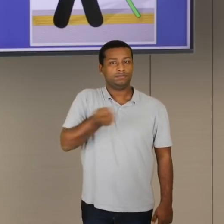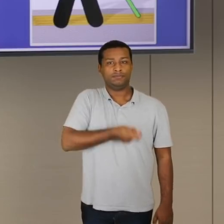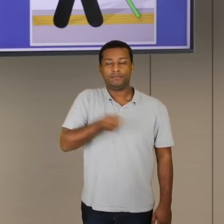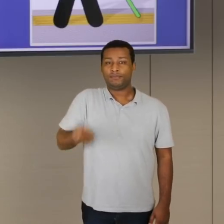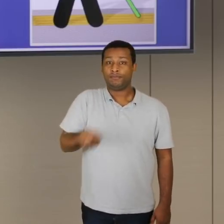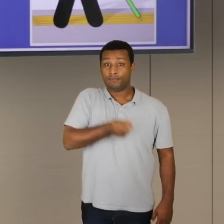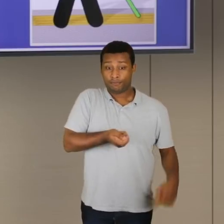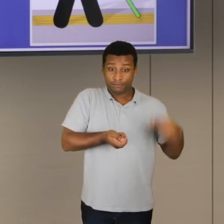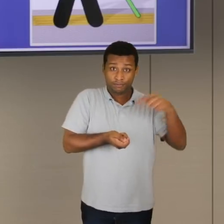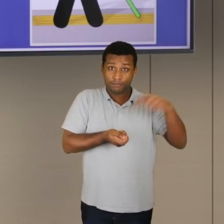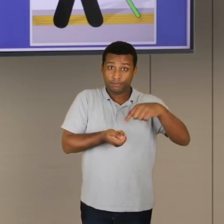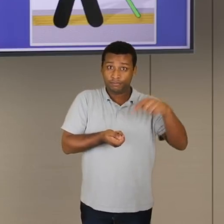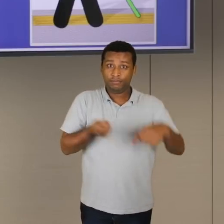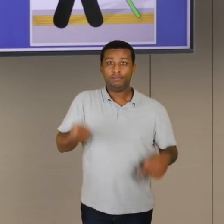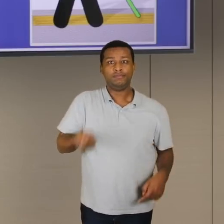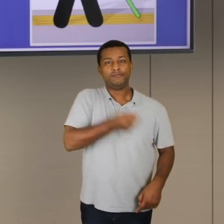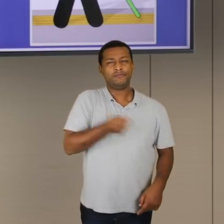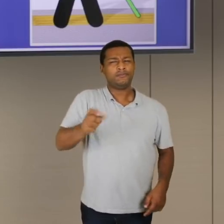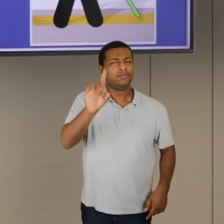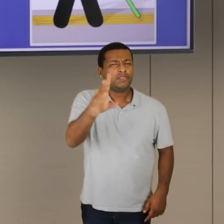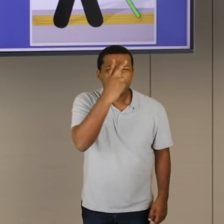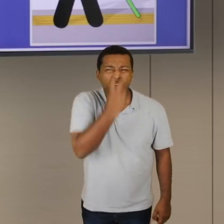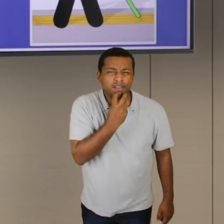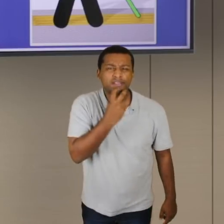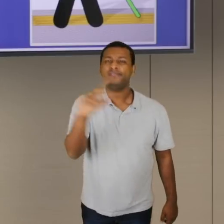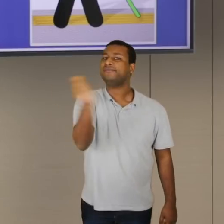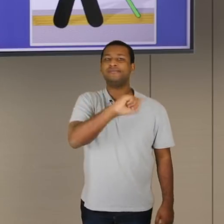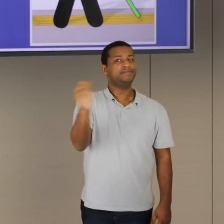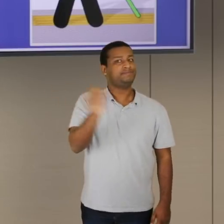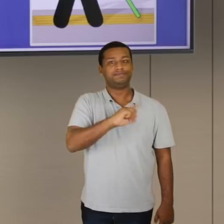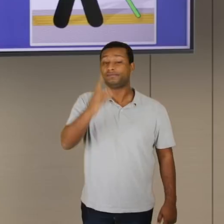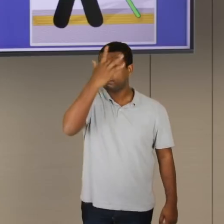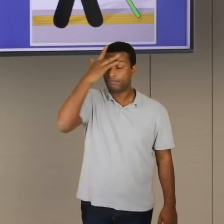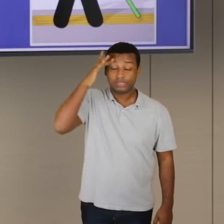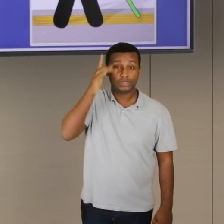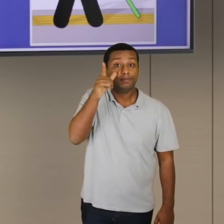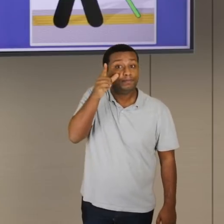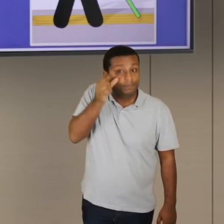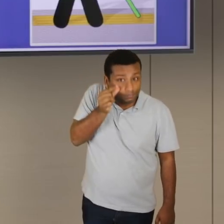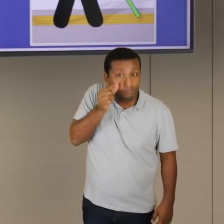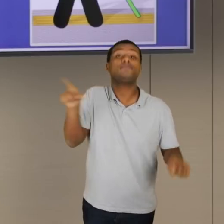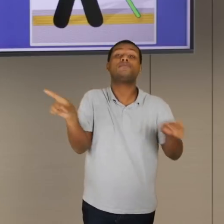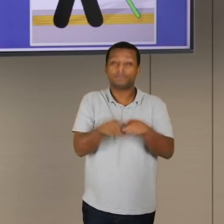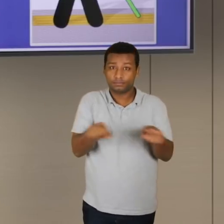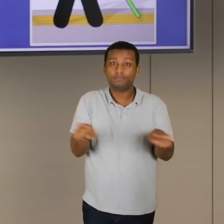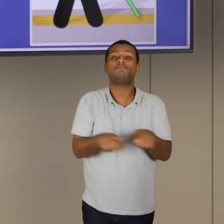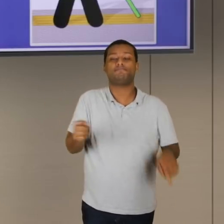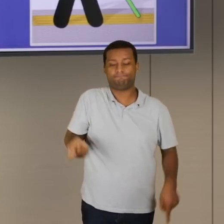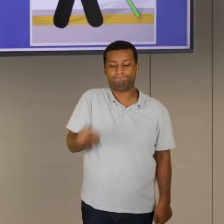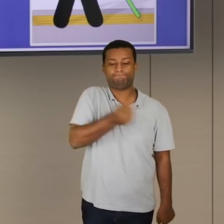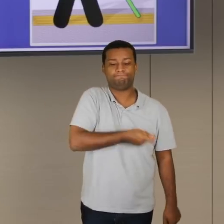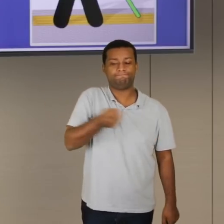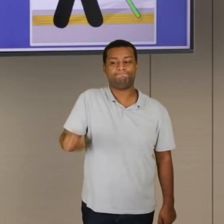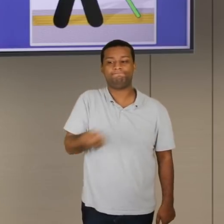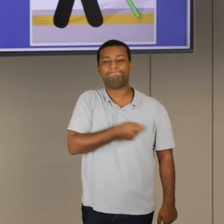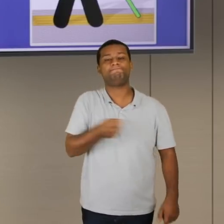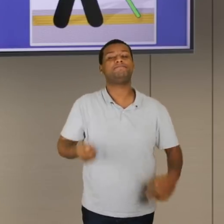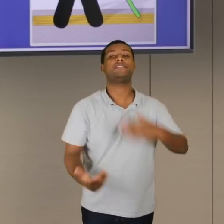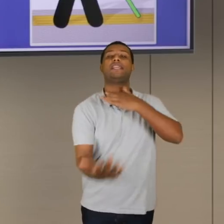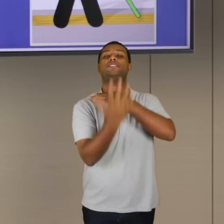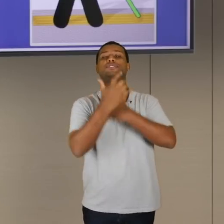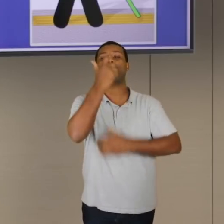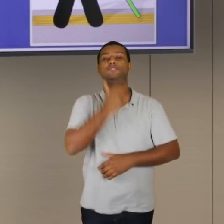cega. Usando a bengala verde é a baixa visão. A vermelha é o surdo cego. Isso nos ajuda a